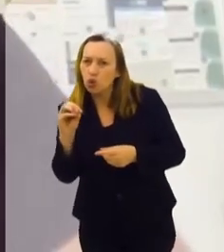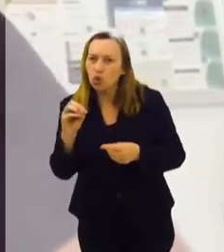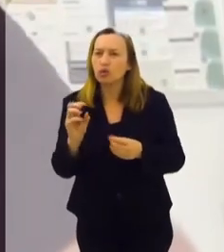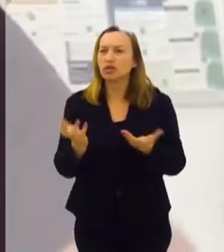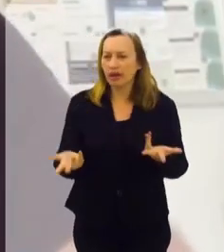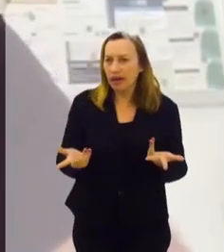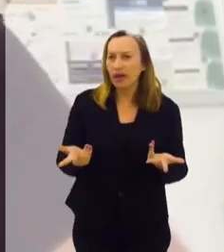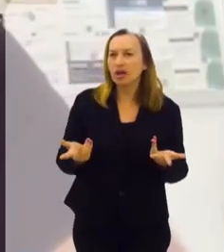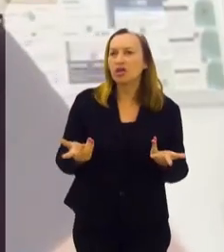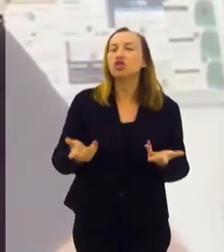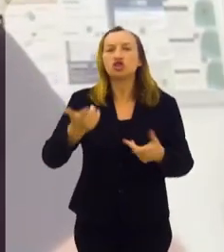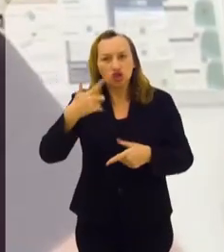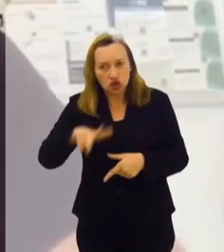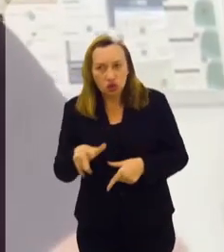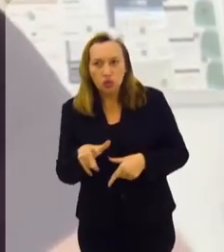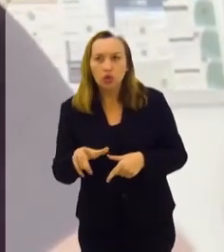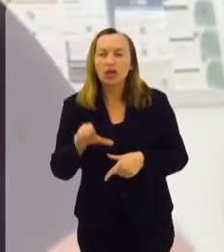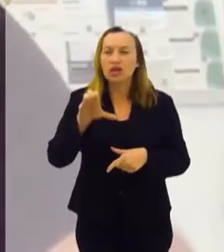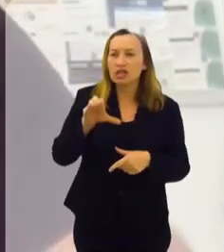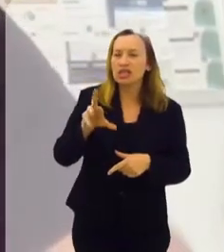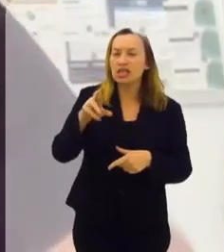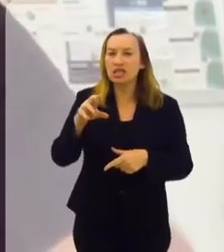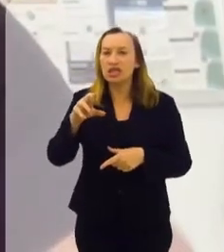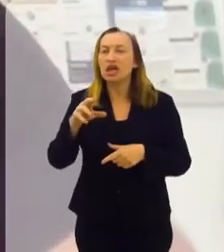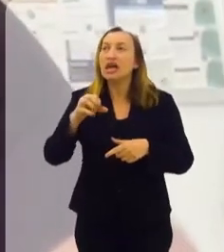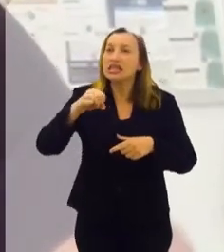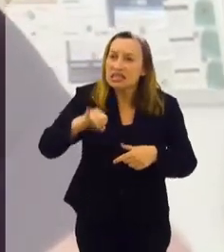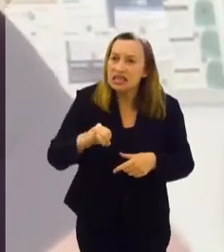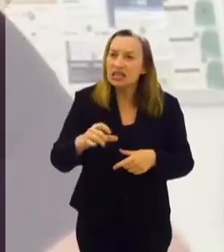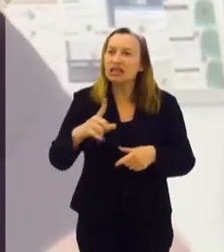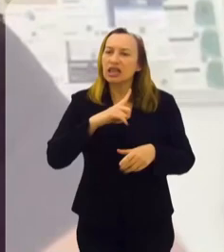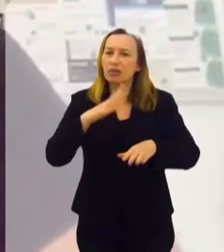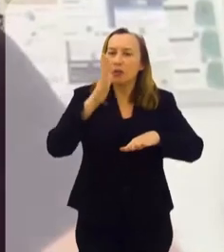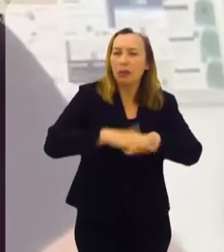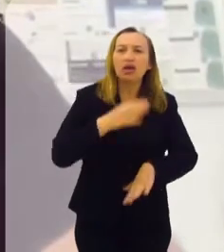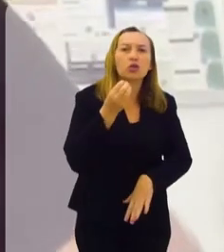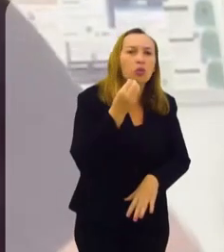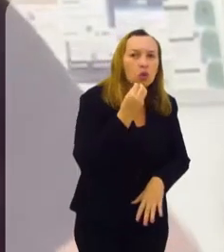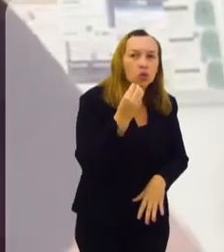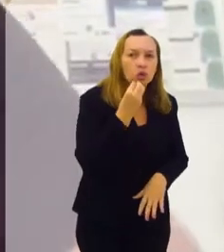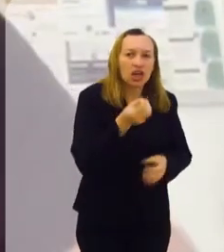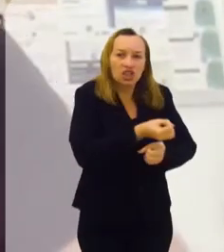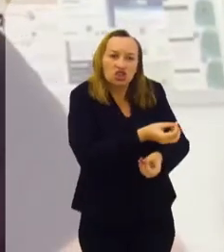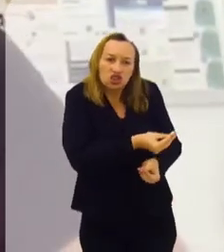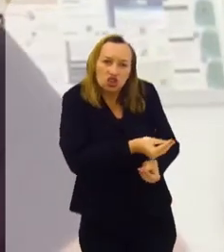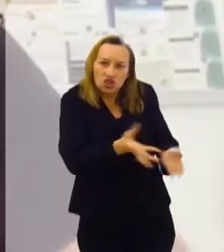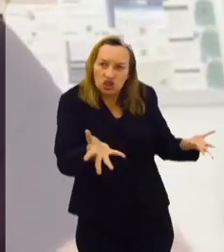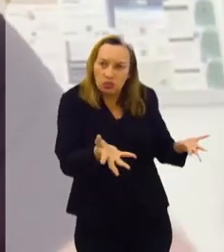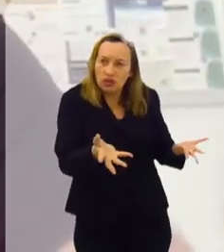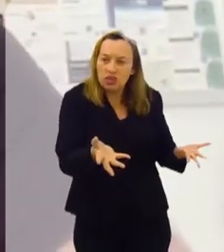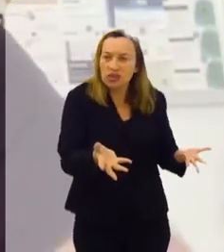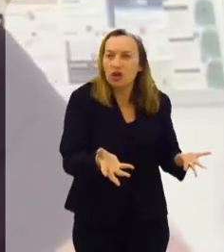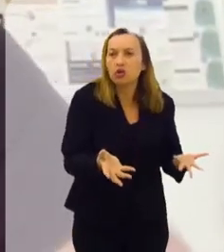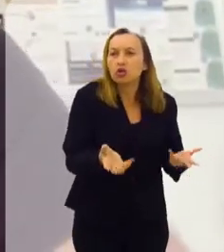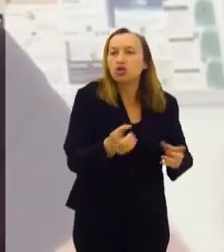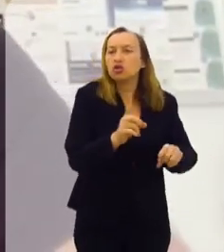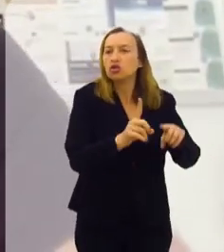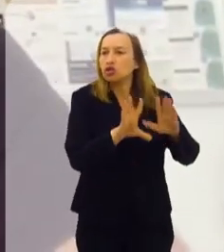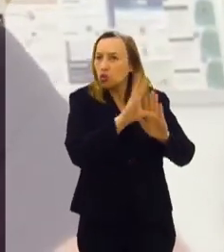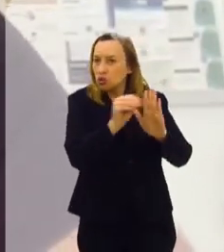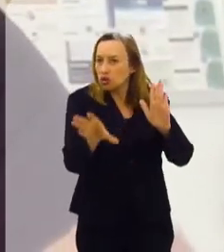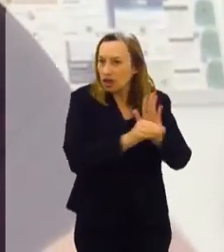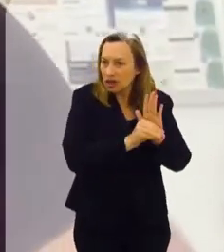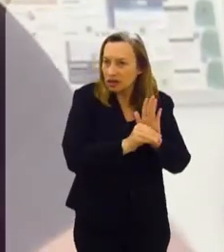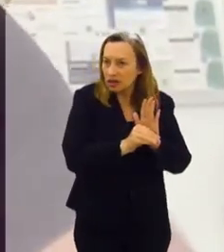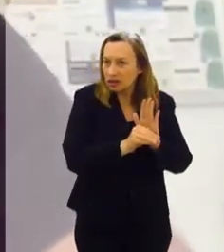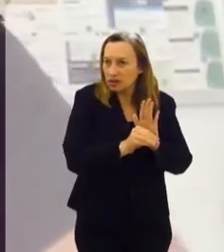de tangibilidade, né? Porque, de novo, se por um lado a gente hoje tem muita oportunidade de distribuição de conteúdo, seja ele qual